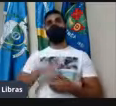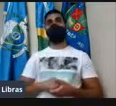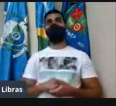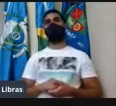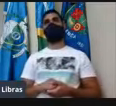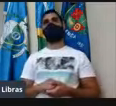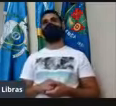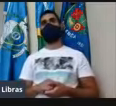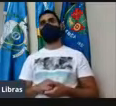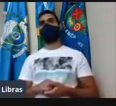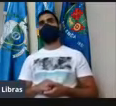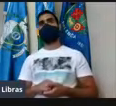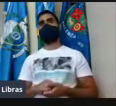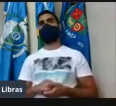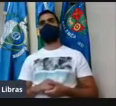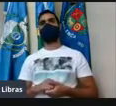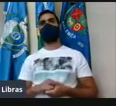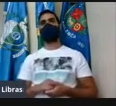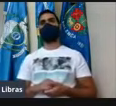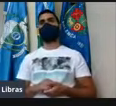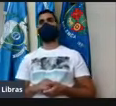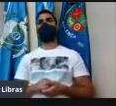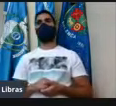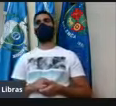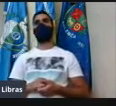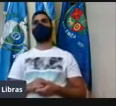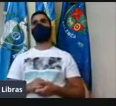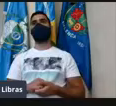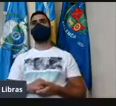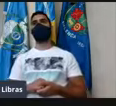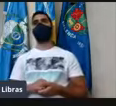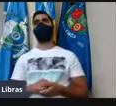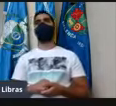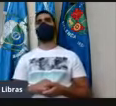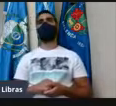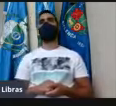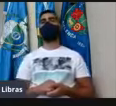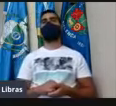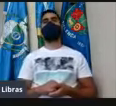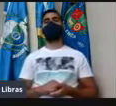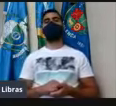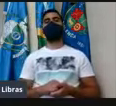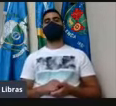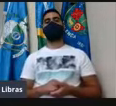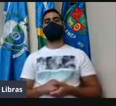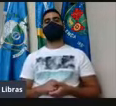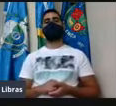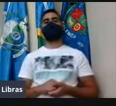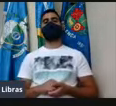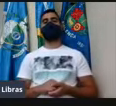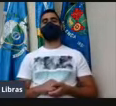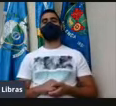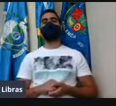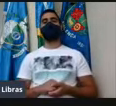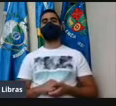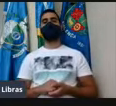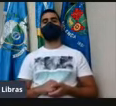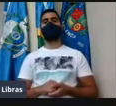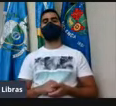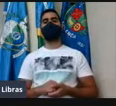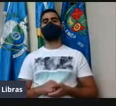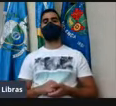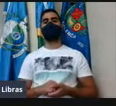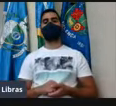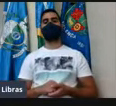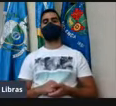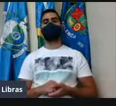Vereador. E aí... Só completar, querido, você vai ter o tempo de resposta que eu aguardo ansiosamente. E mais, o que o